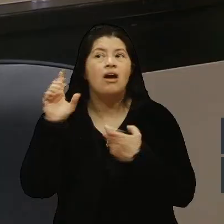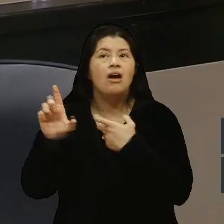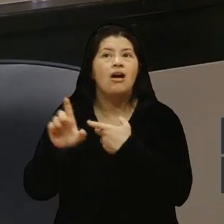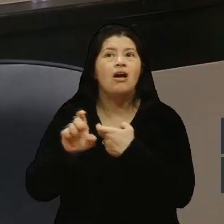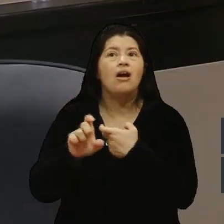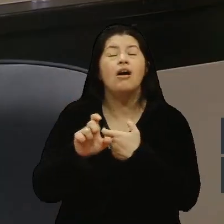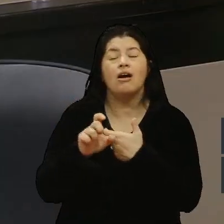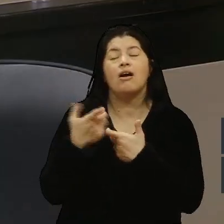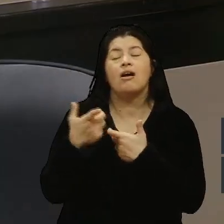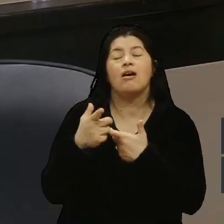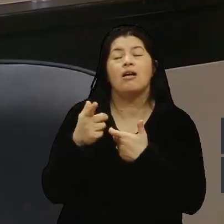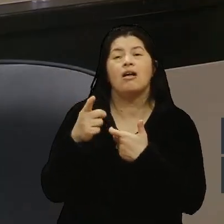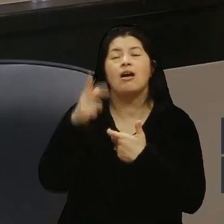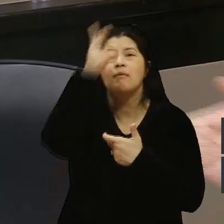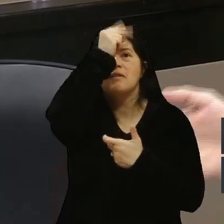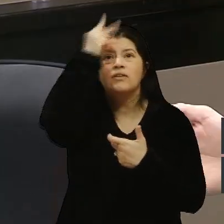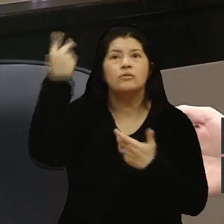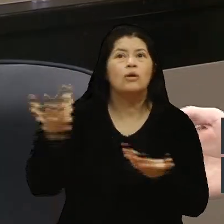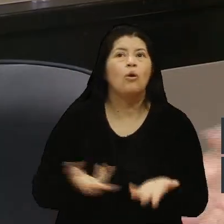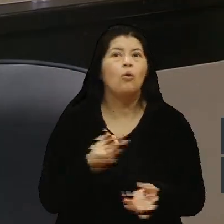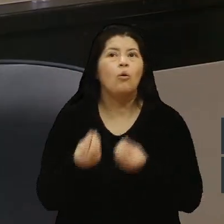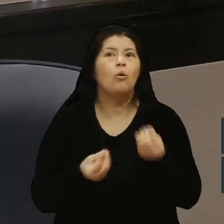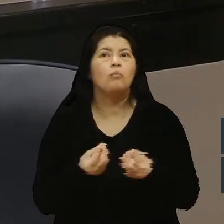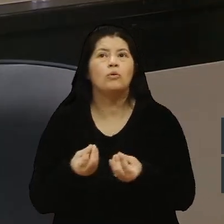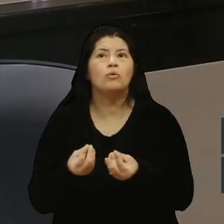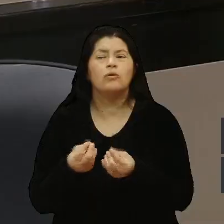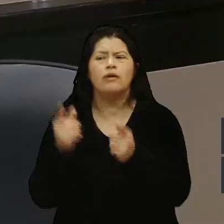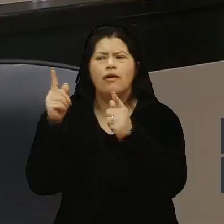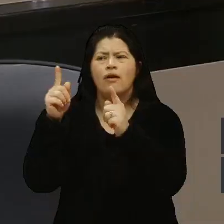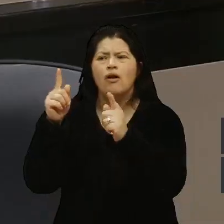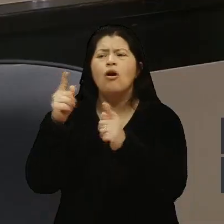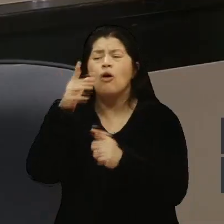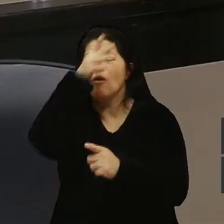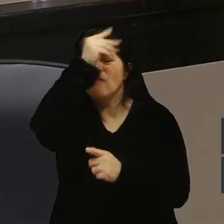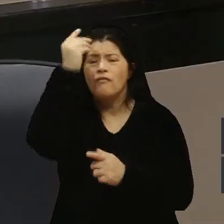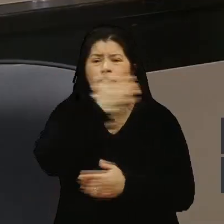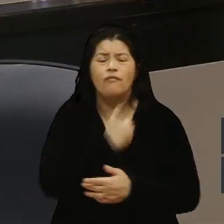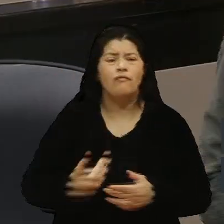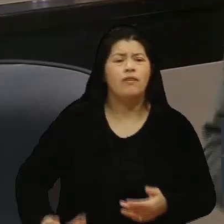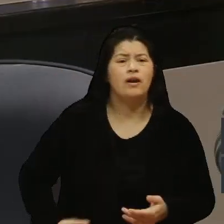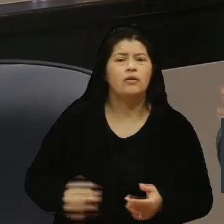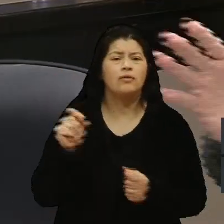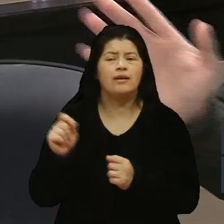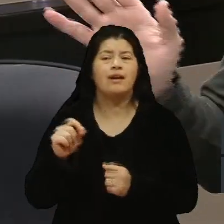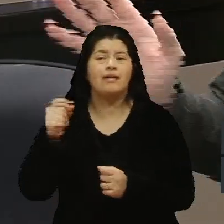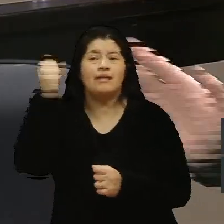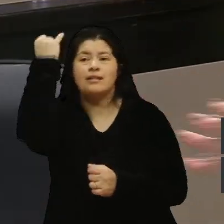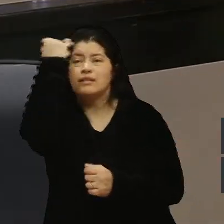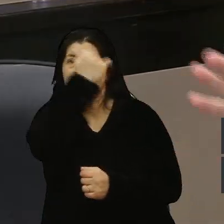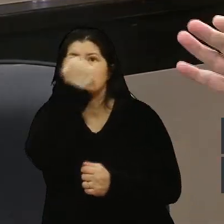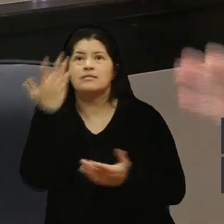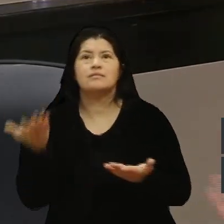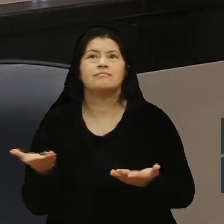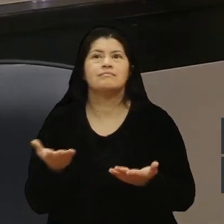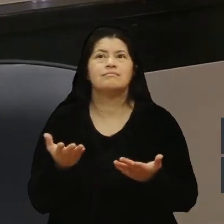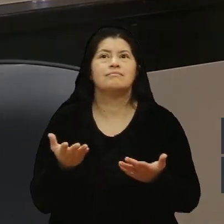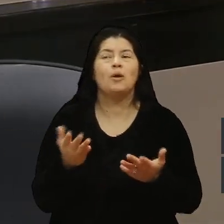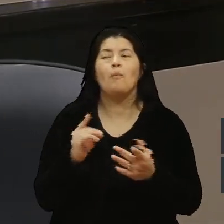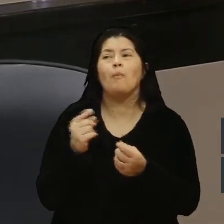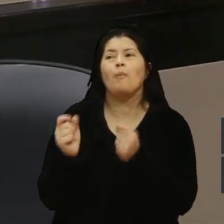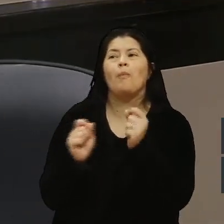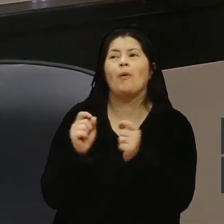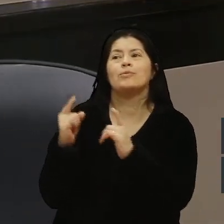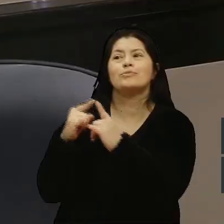resolver isso aqui, mas daí não é inconstitucional. Ou seja, quem é governo, quem defende o governo, quem é base, no caso D'Ambrosio, aí as coisas não são inconstitucionais,